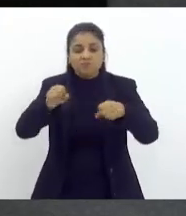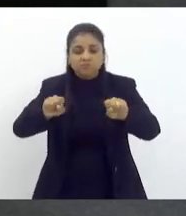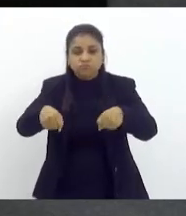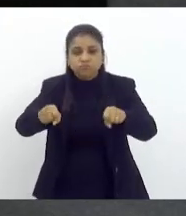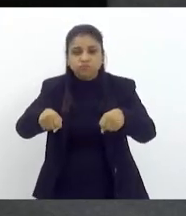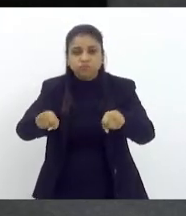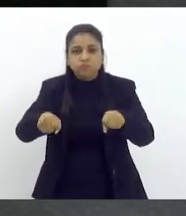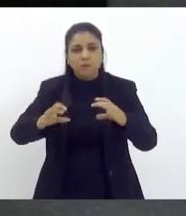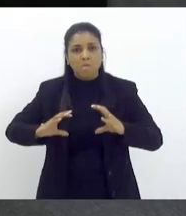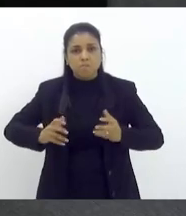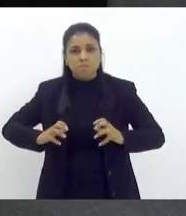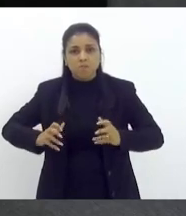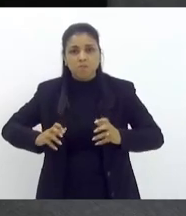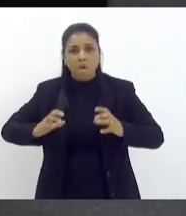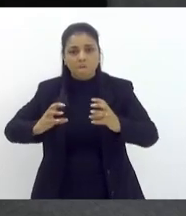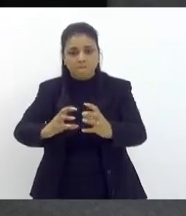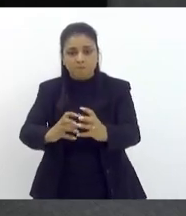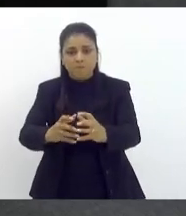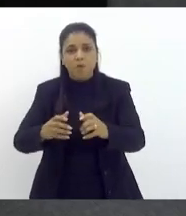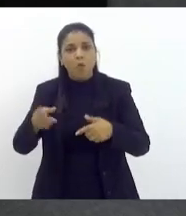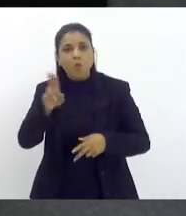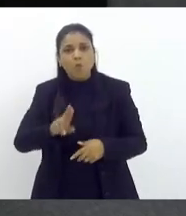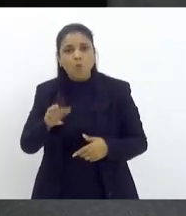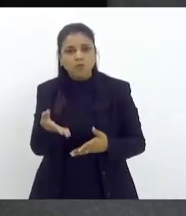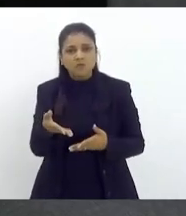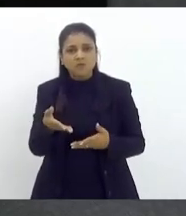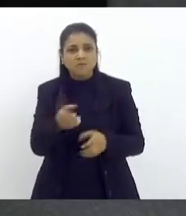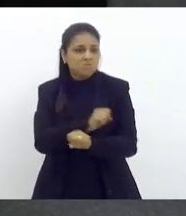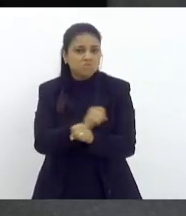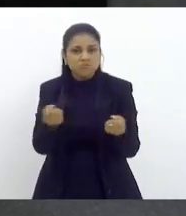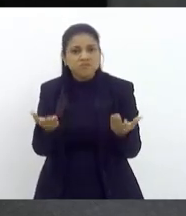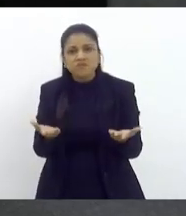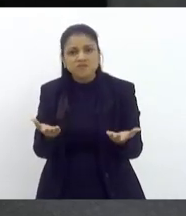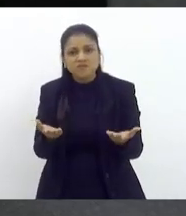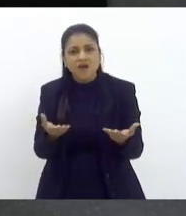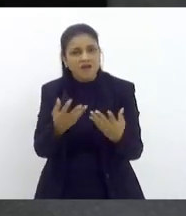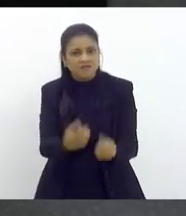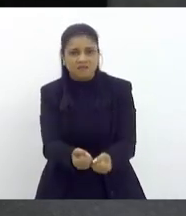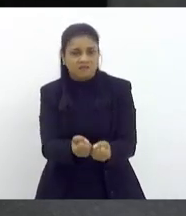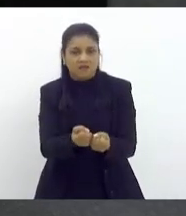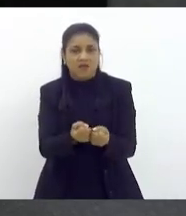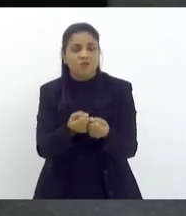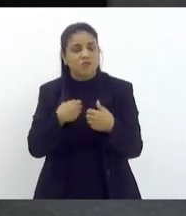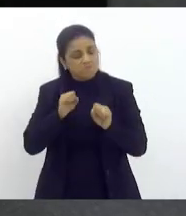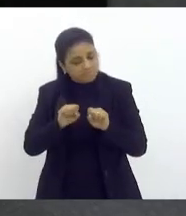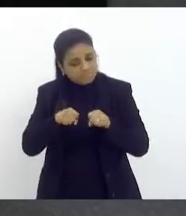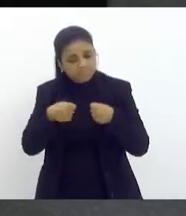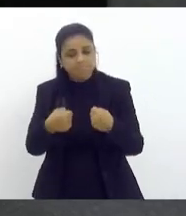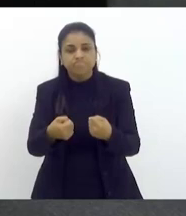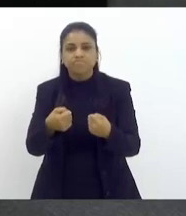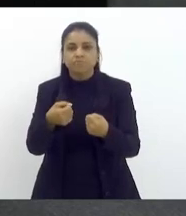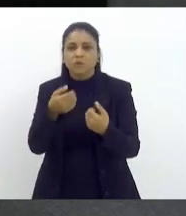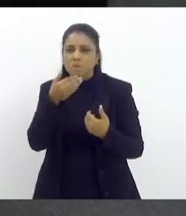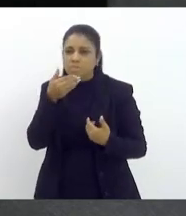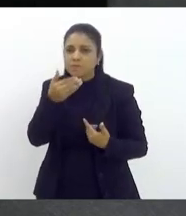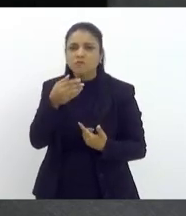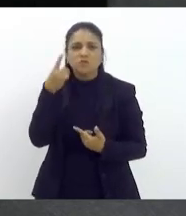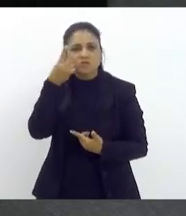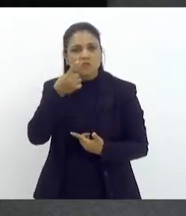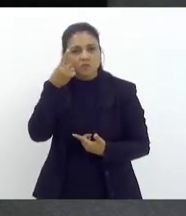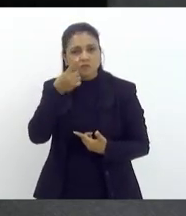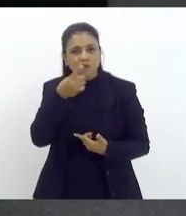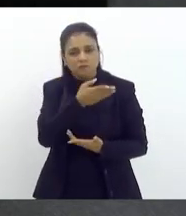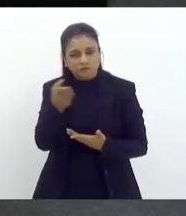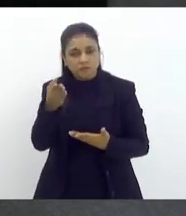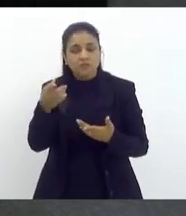não tem cabimento uma coisa dessa e eu quero fazer um esforço com o conjunto dos parlamentares para que a gente volte na